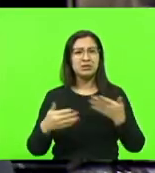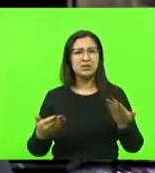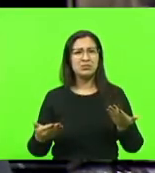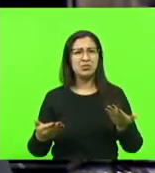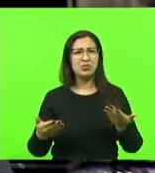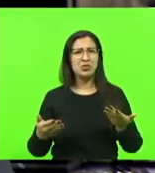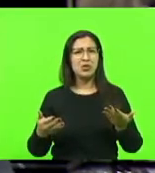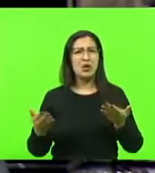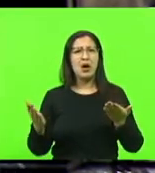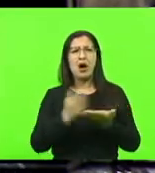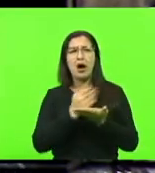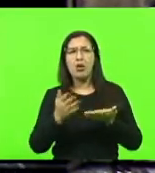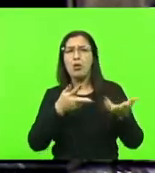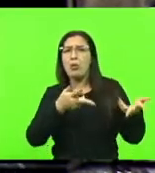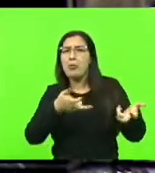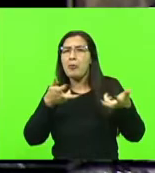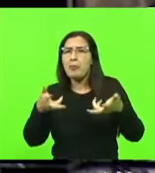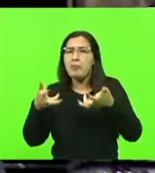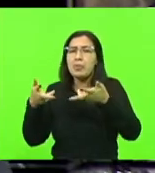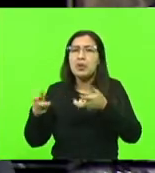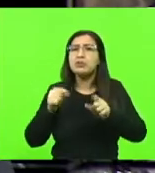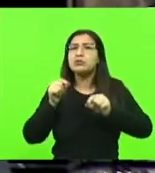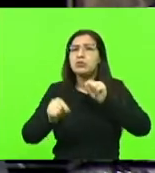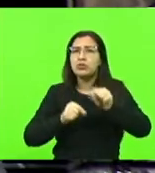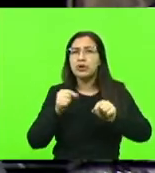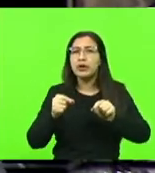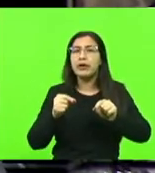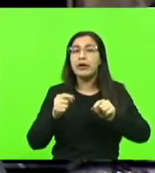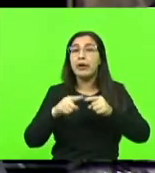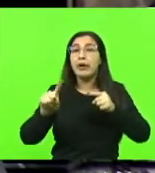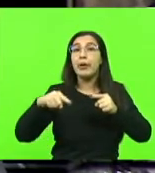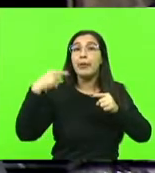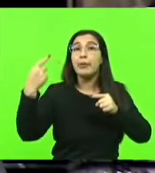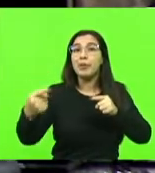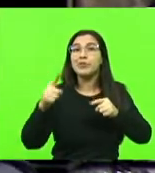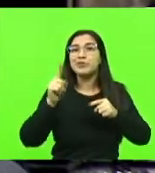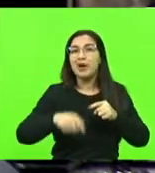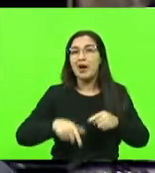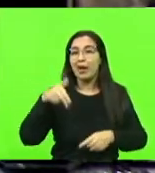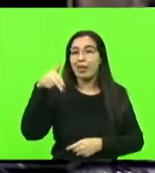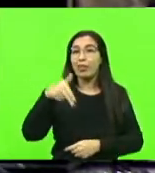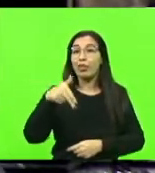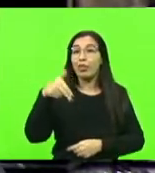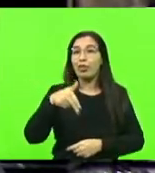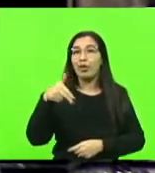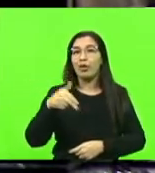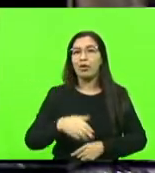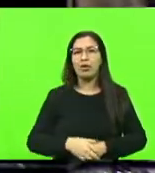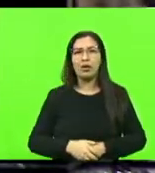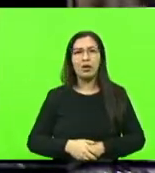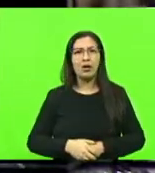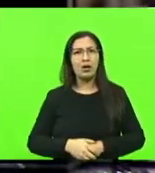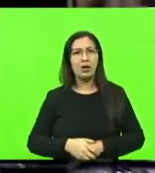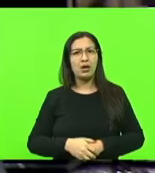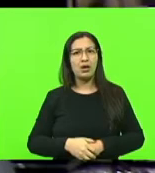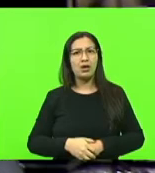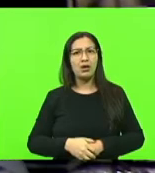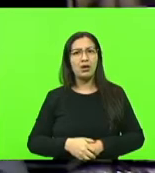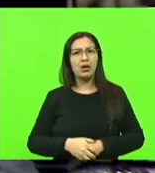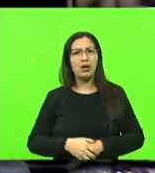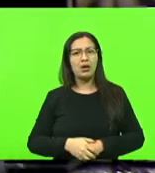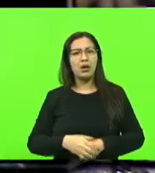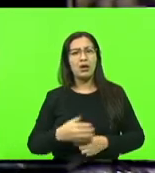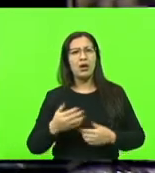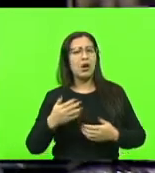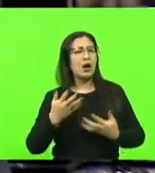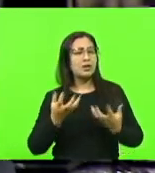corredores, o próximo calendário é em novembro. Nós não podemos mais aceitar que o governo do